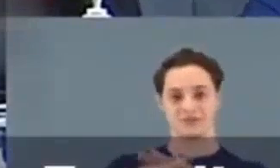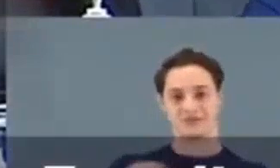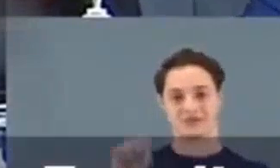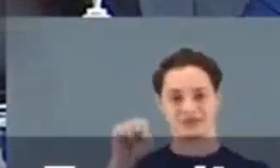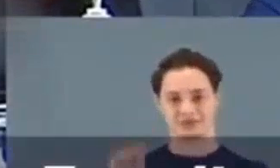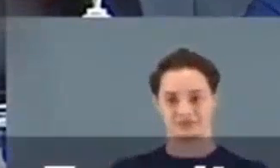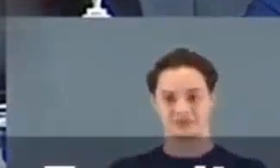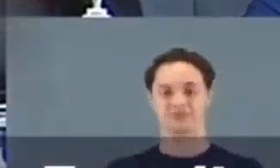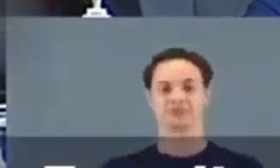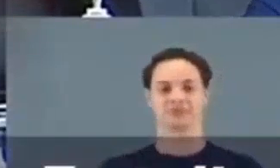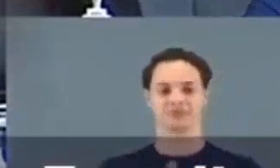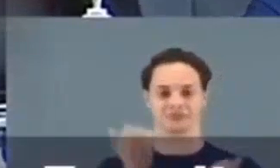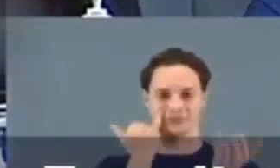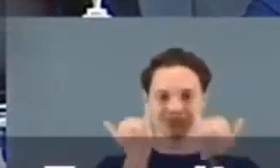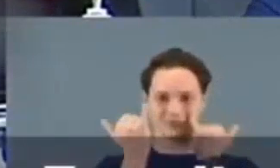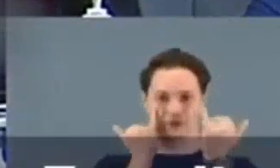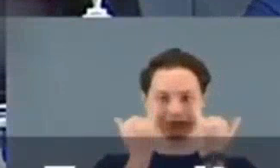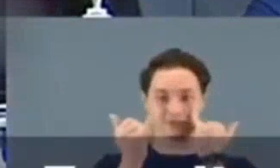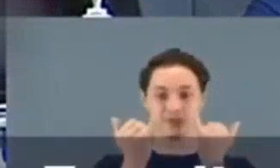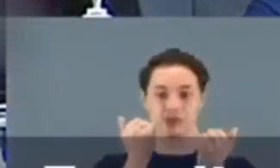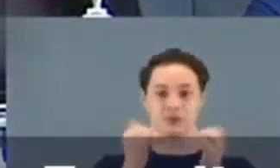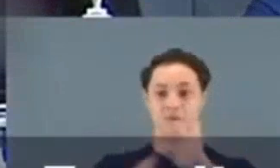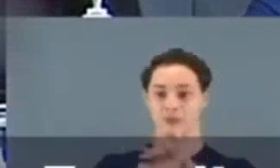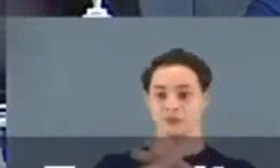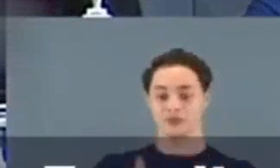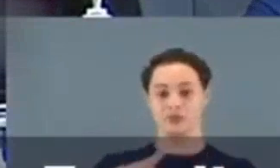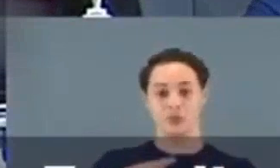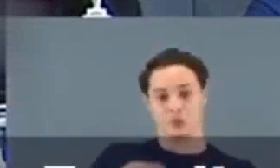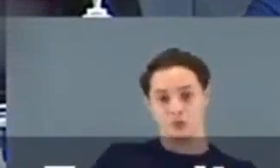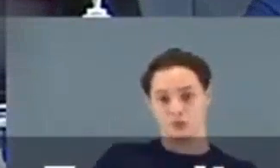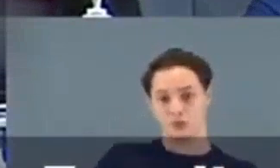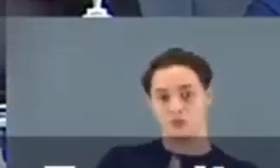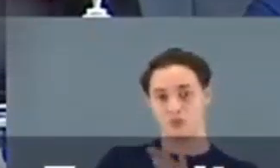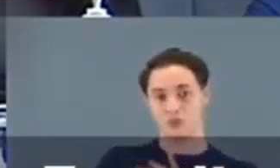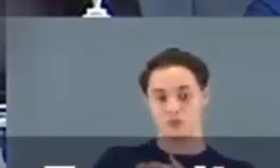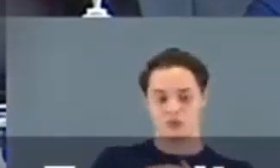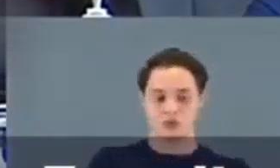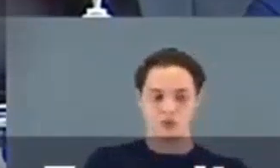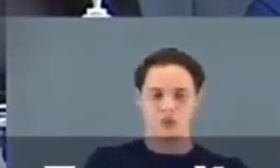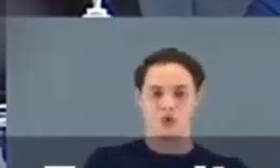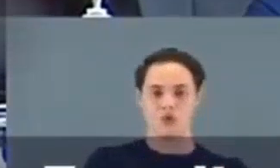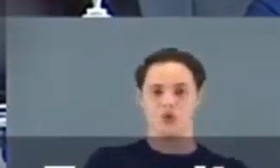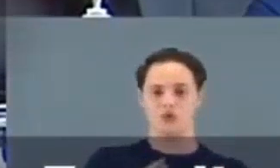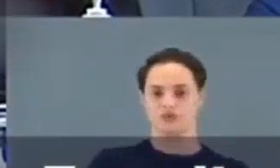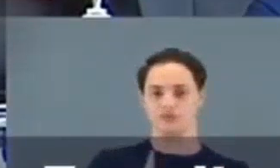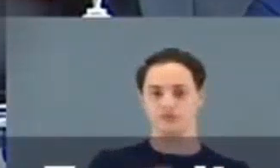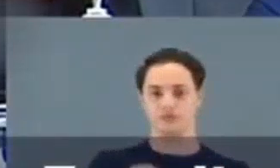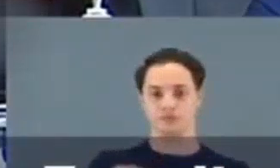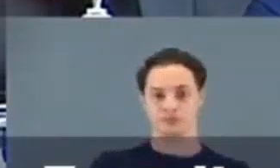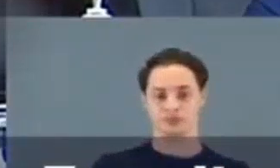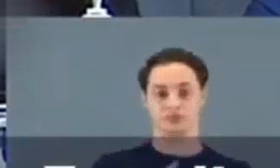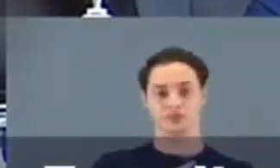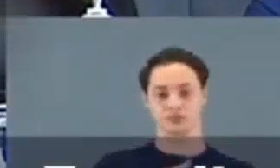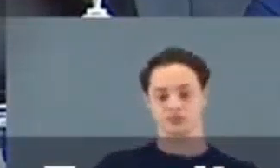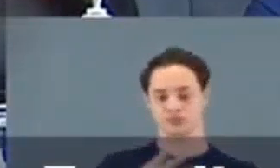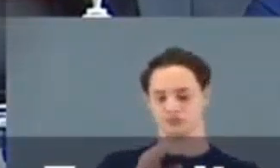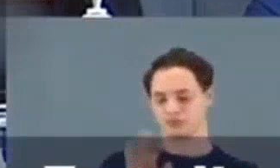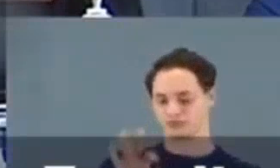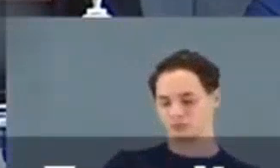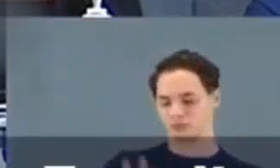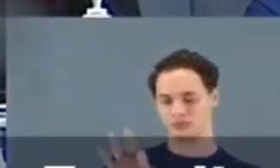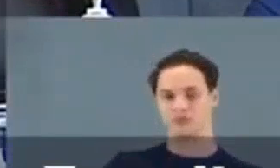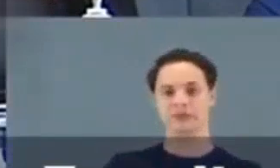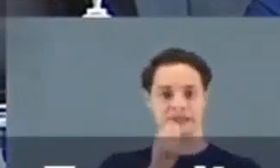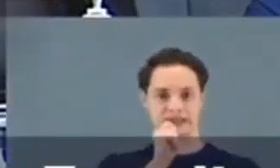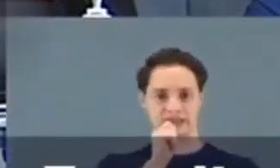Catarina. As informações constam, por exemplo, que as cobranças de propina chegavam a 40% do valor dos serviços. E ainda consta,